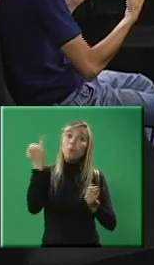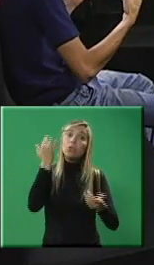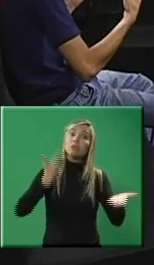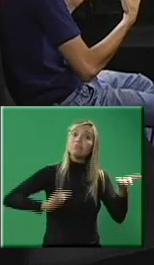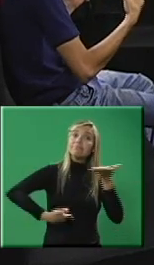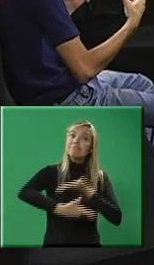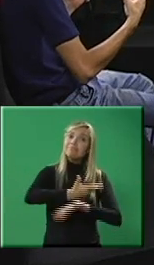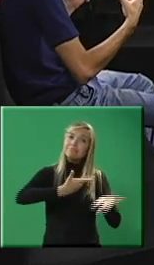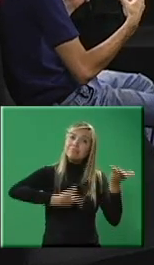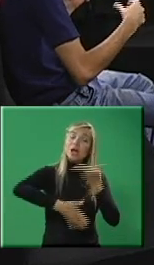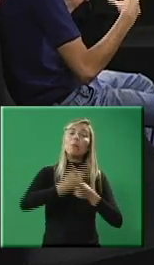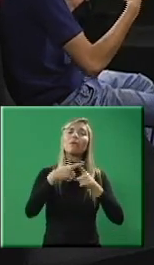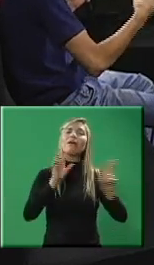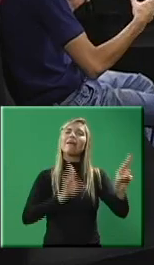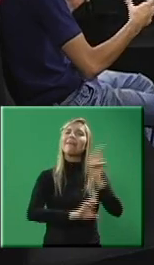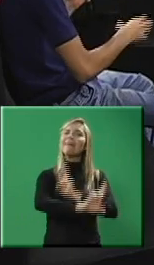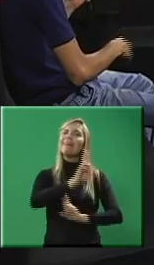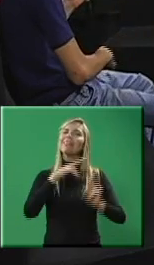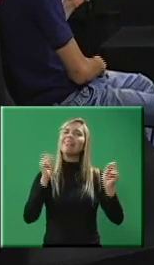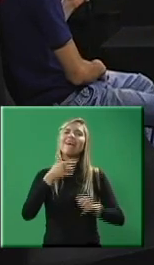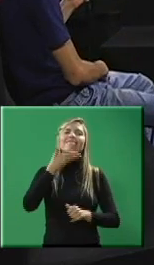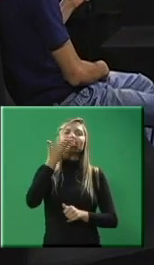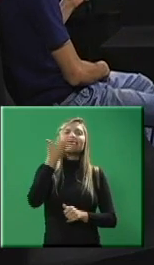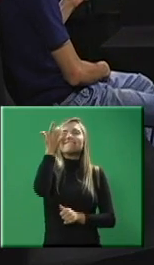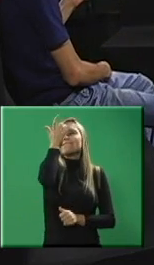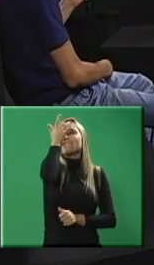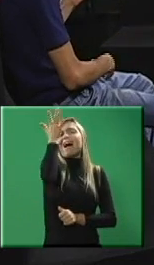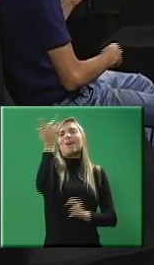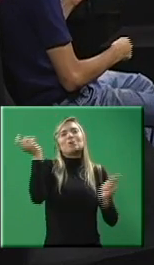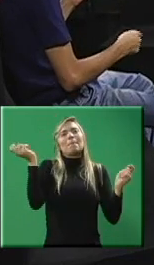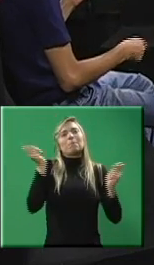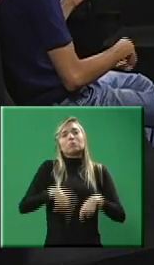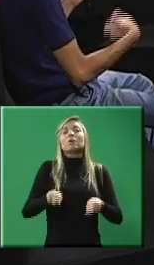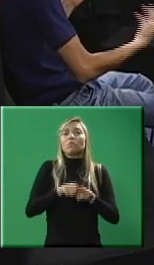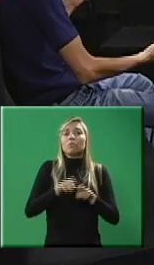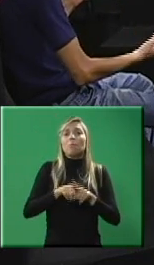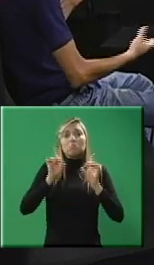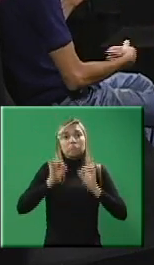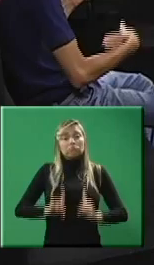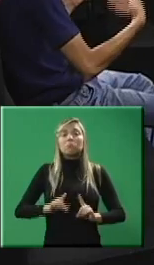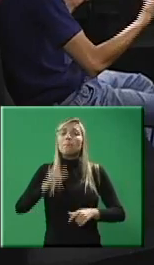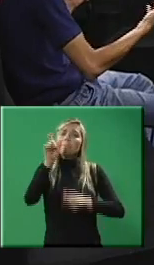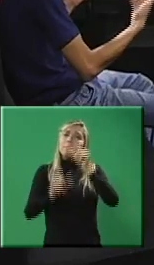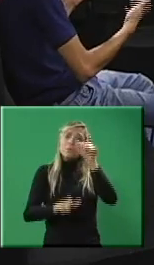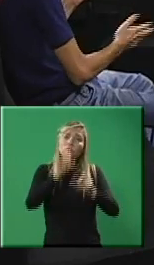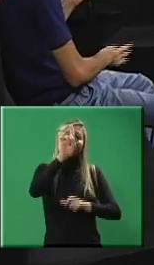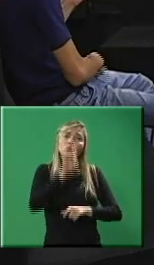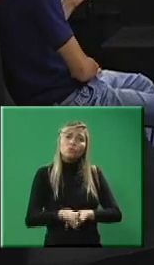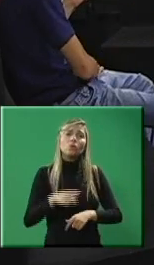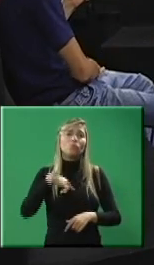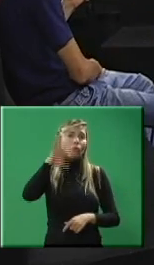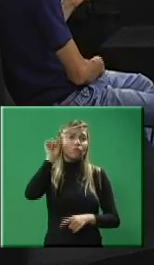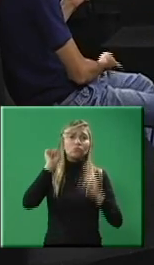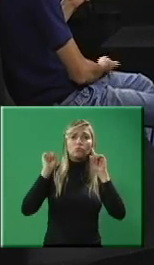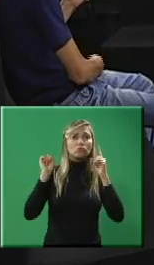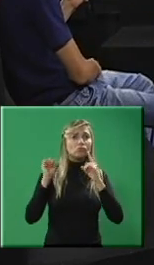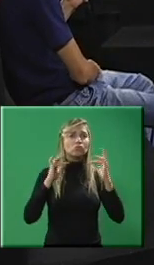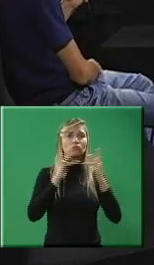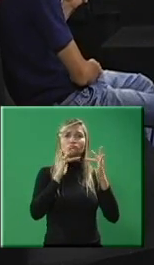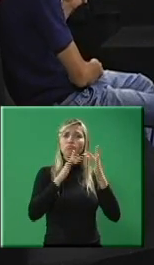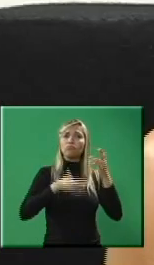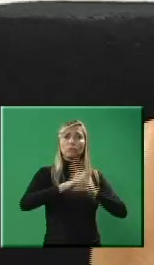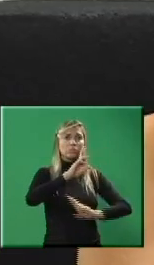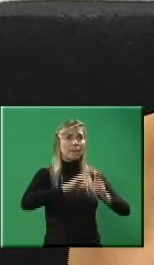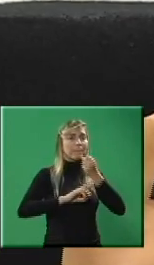troca, e essa troca vai fazer com que essa relação se torne mais fácil e se torne mais digna, né? Tanto para ele quanto para a gente que é ouvinte,